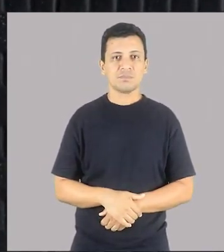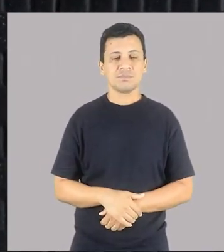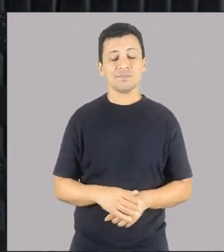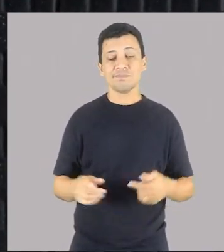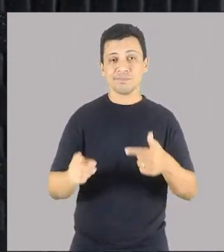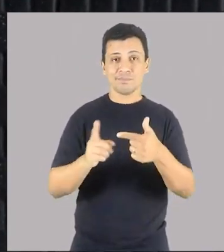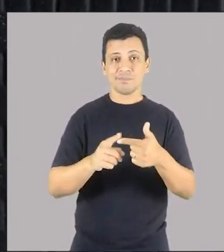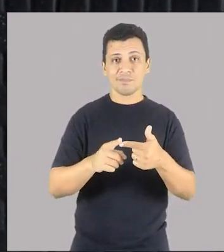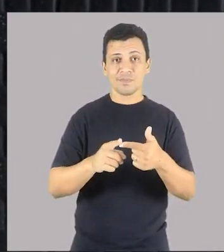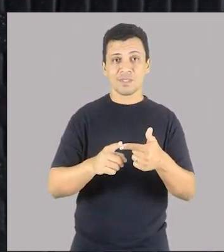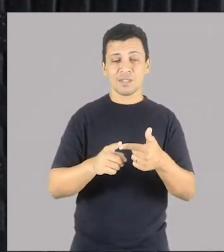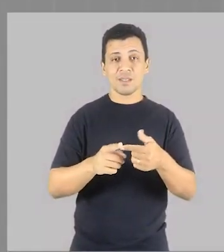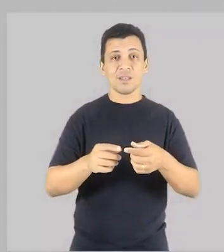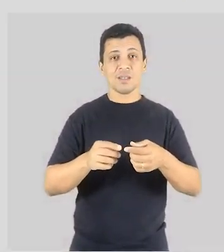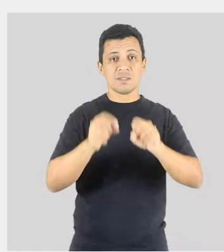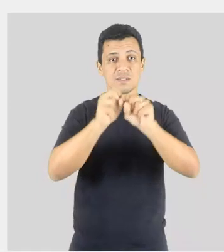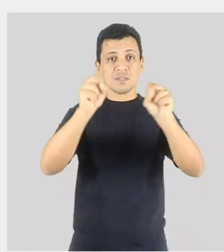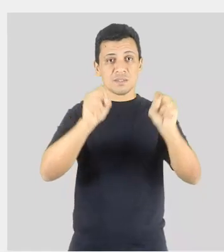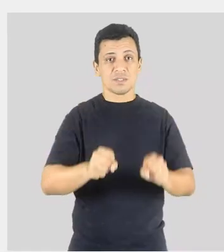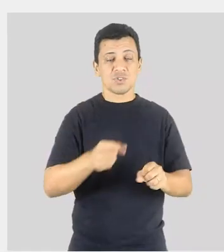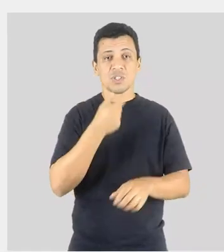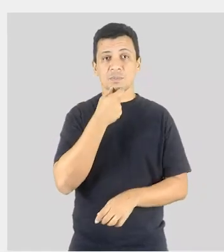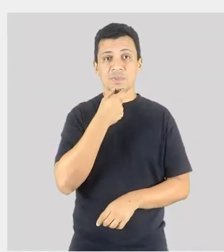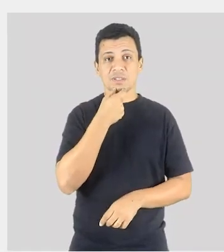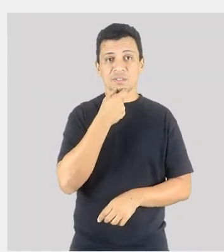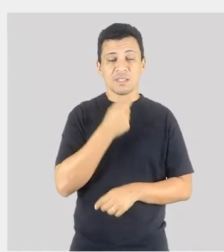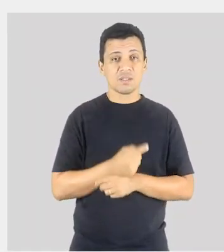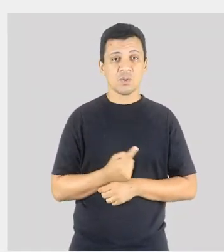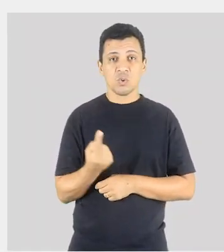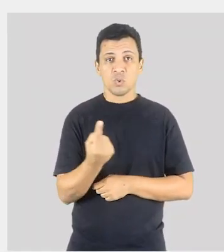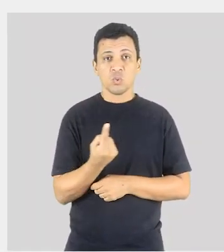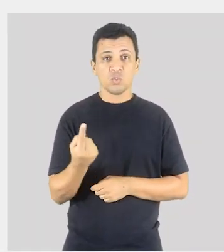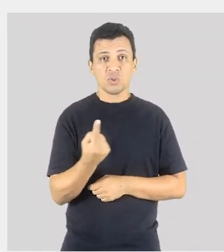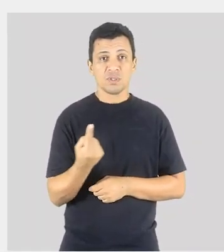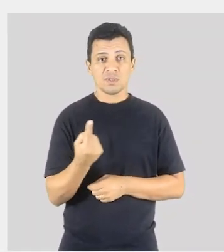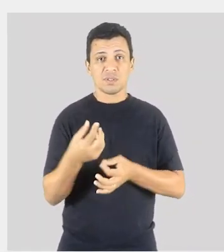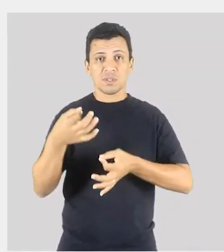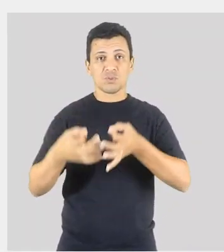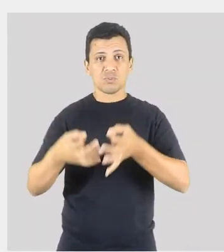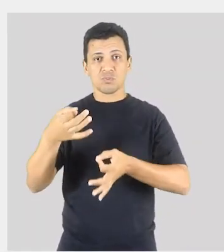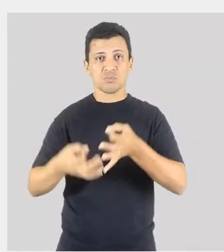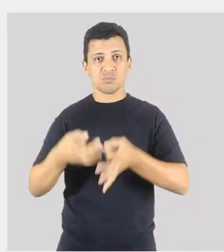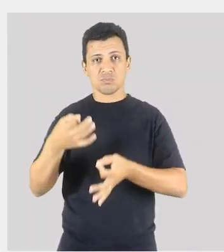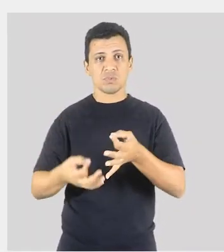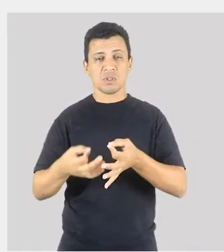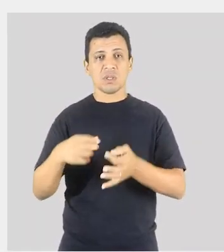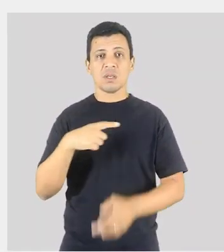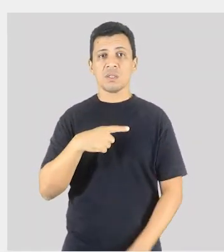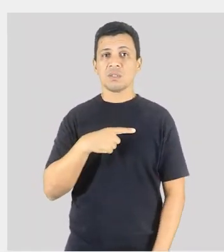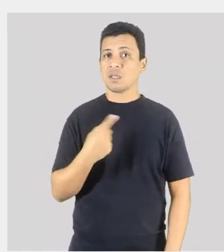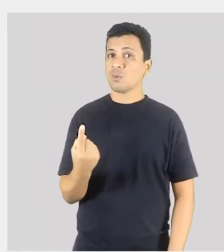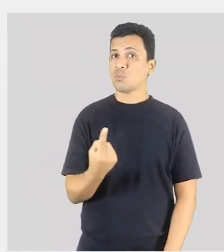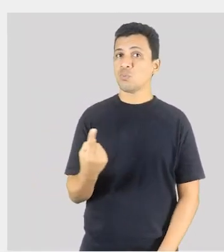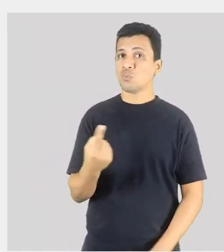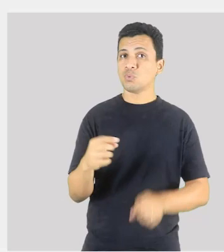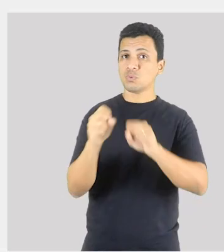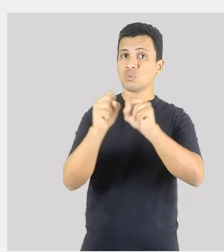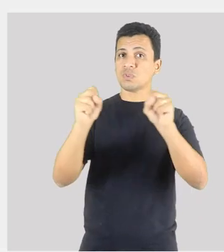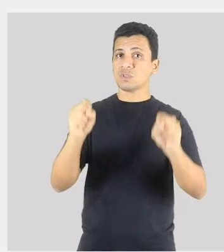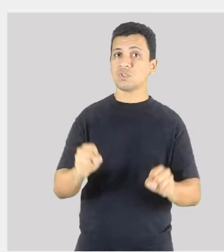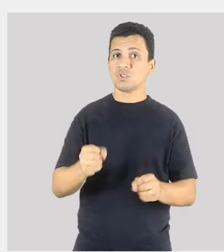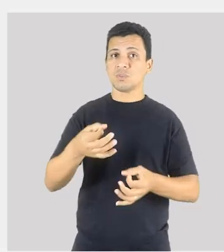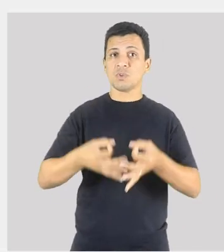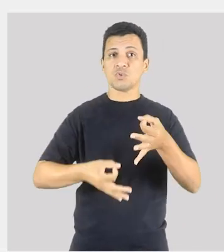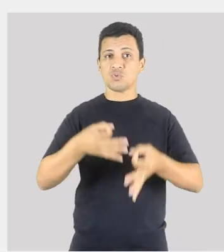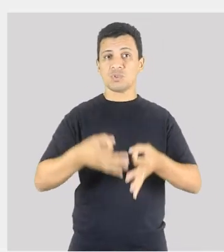sistema inglês, que é o sistema de unicidade jurisdicional, em que existe um único sistema judicial,